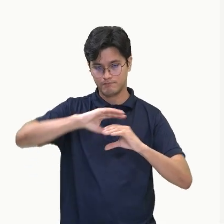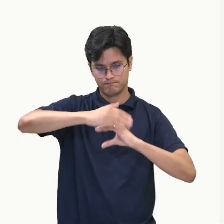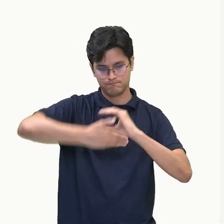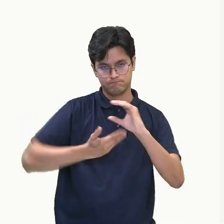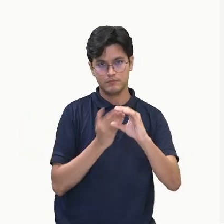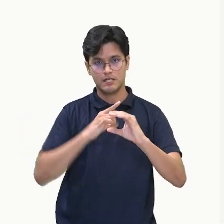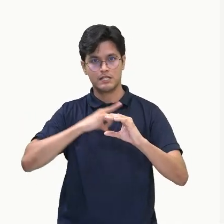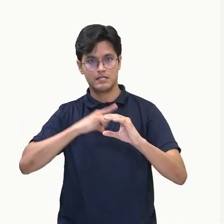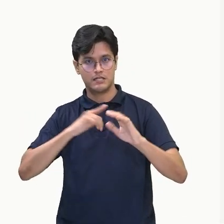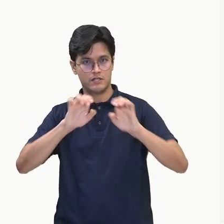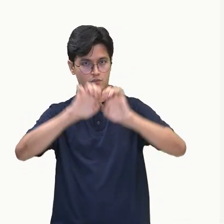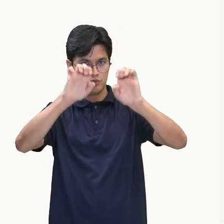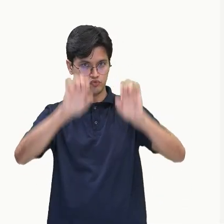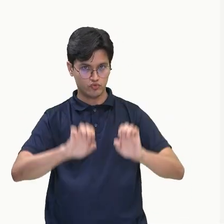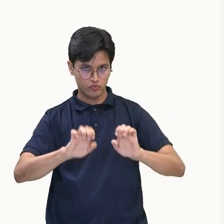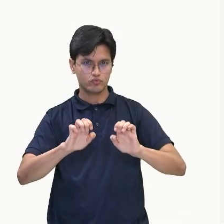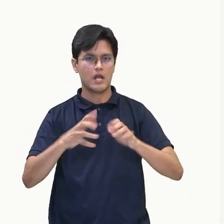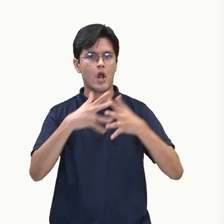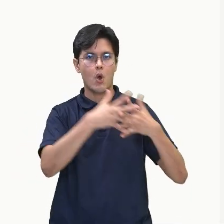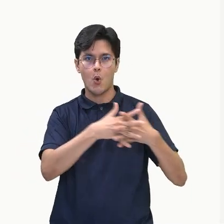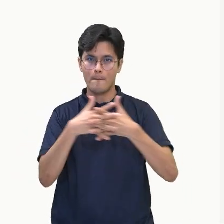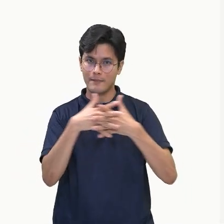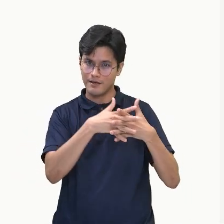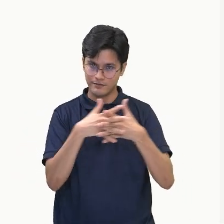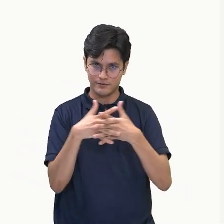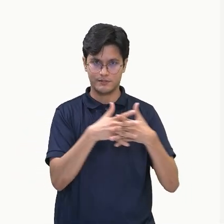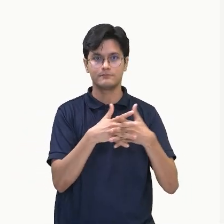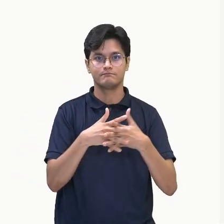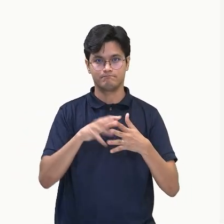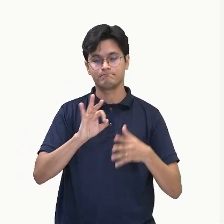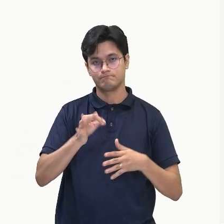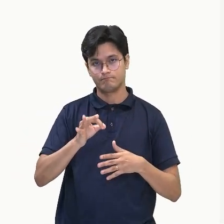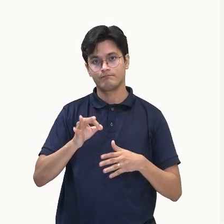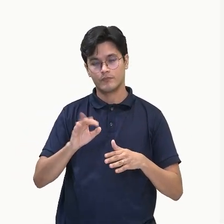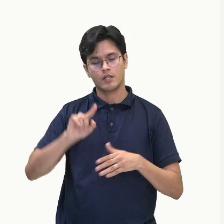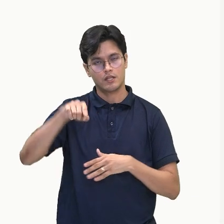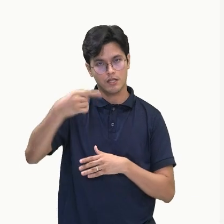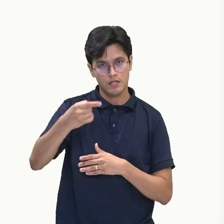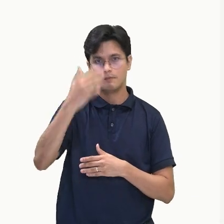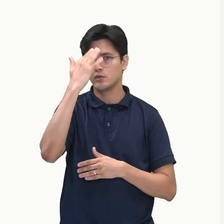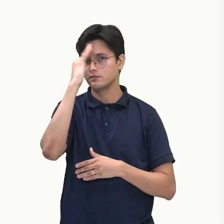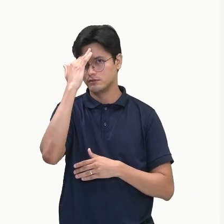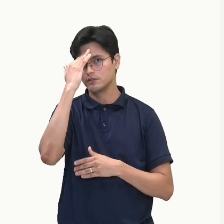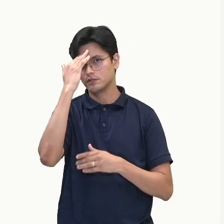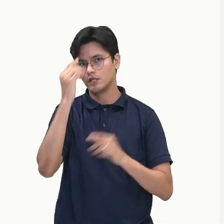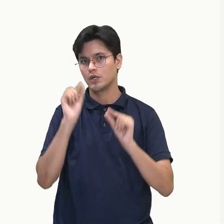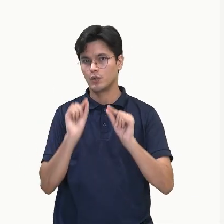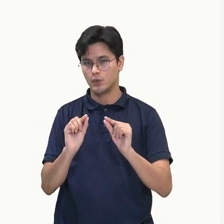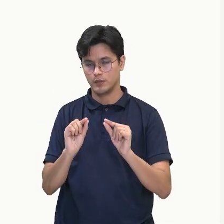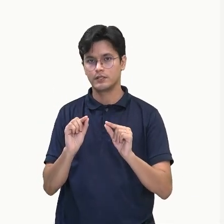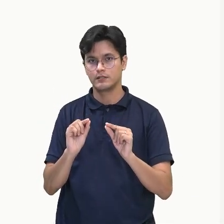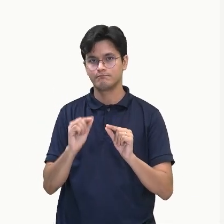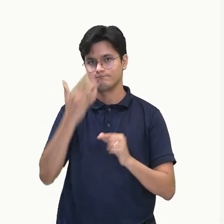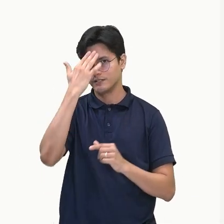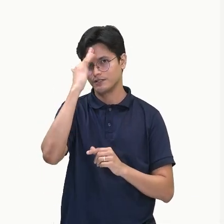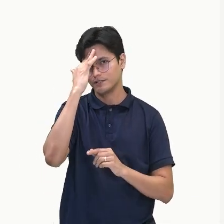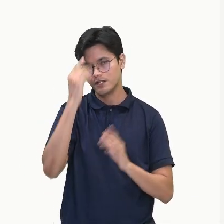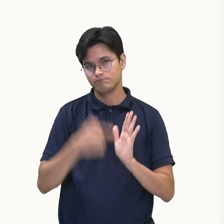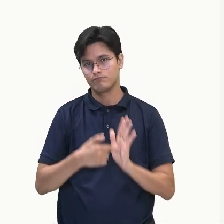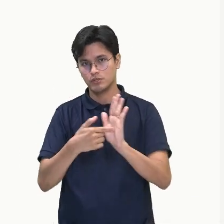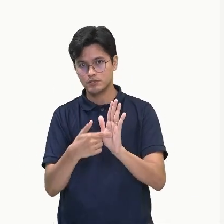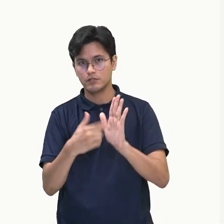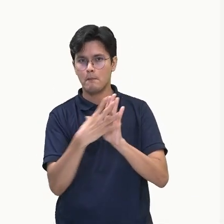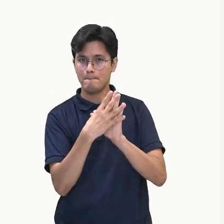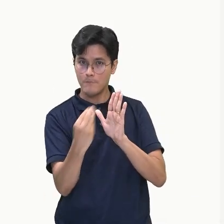uma estrutura muito complexa, que a gente vai entender um pouquinho aqui a partir de um modelo que foi